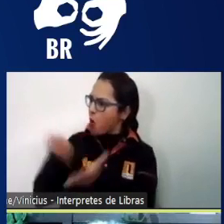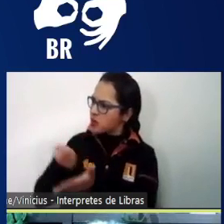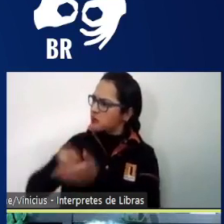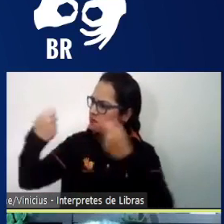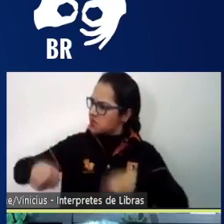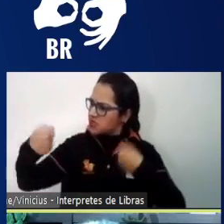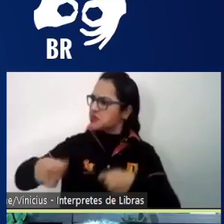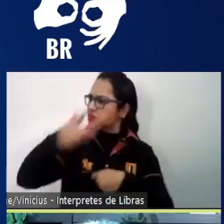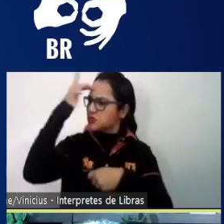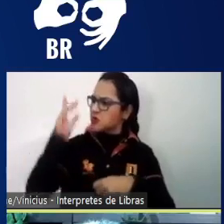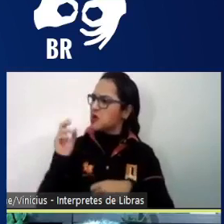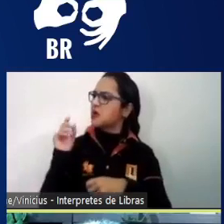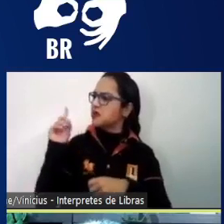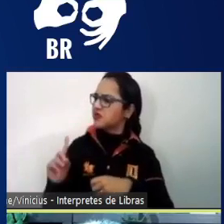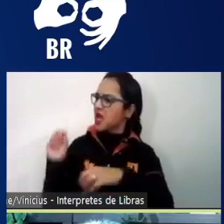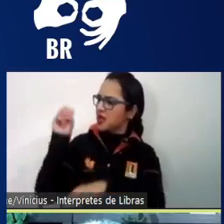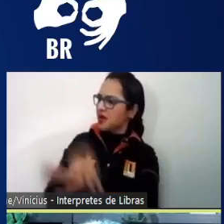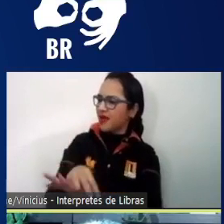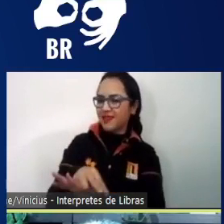aqui.